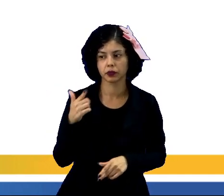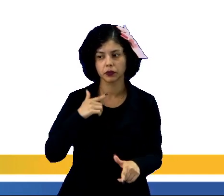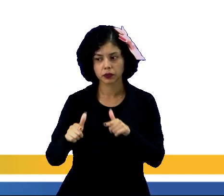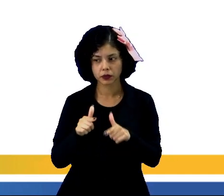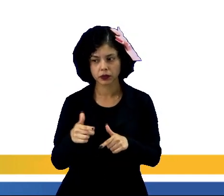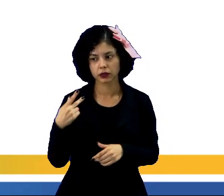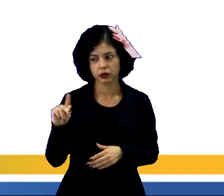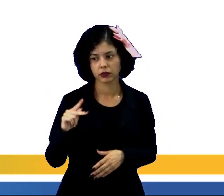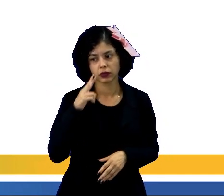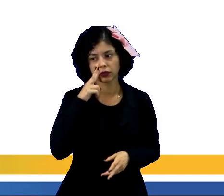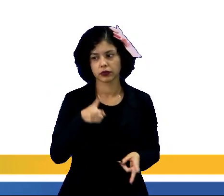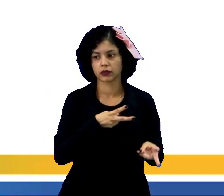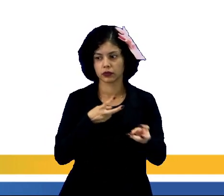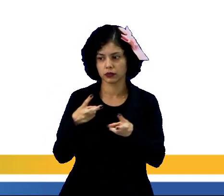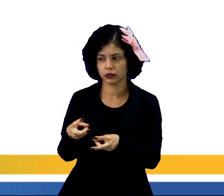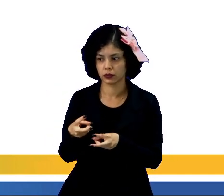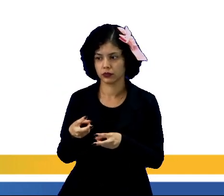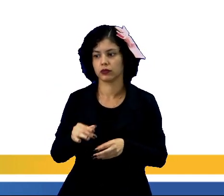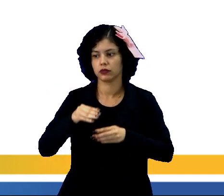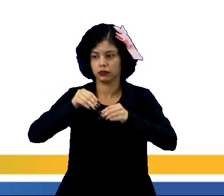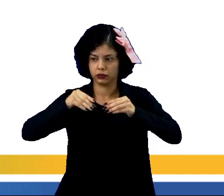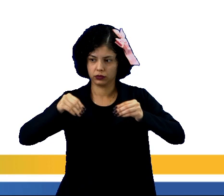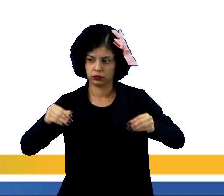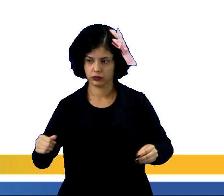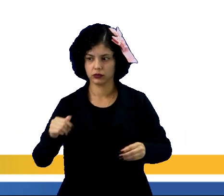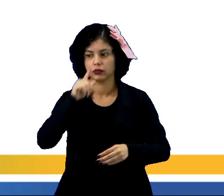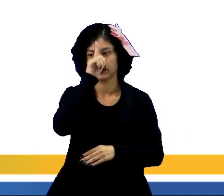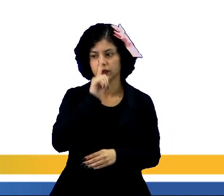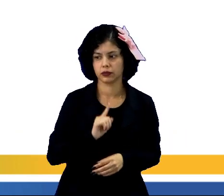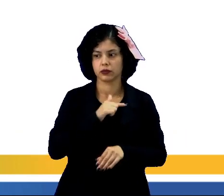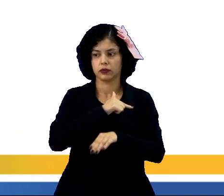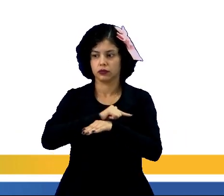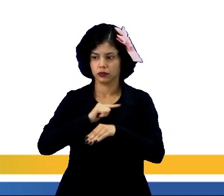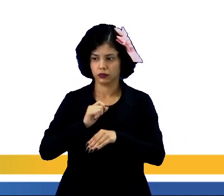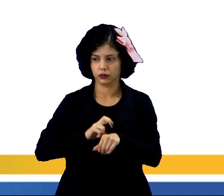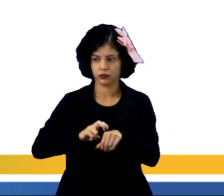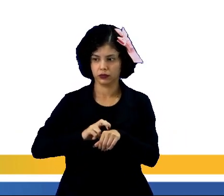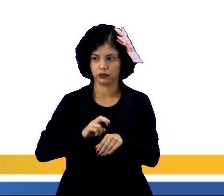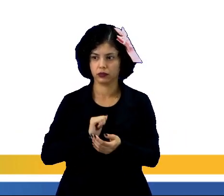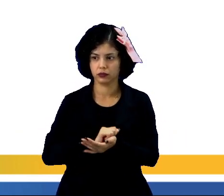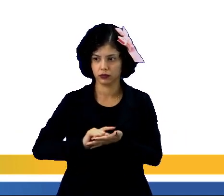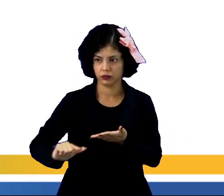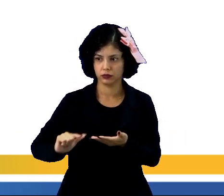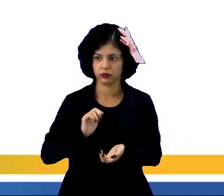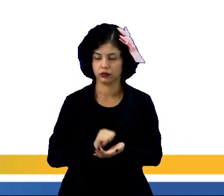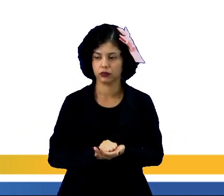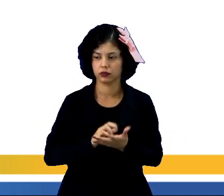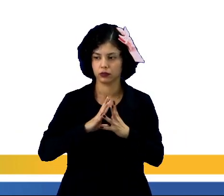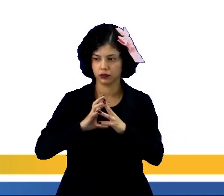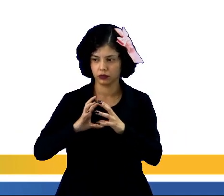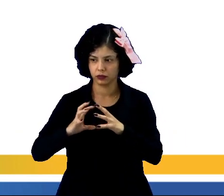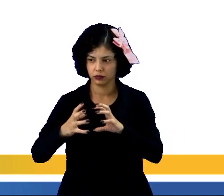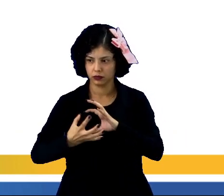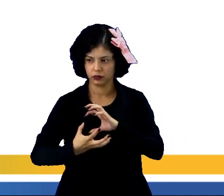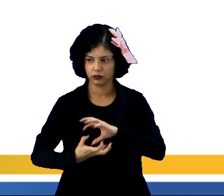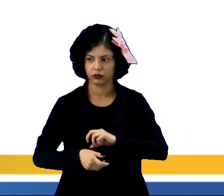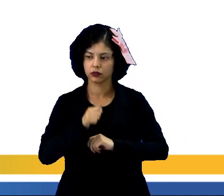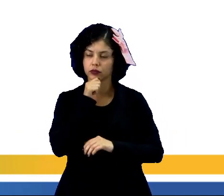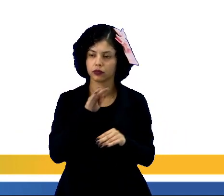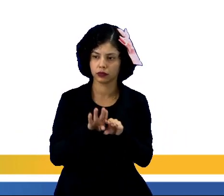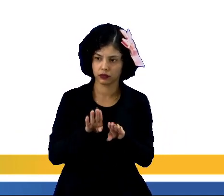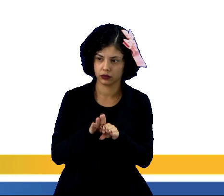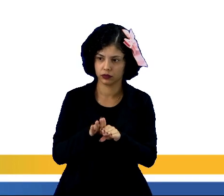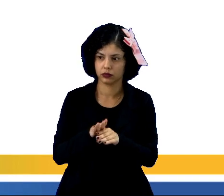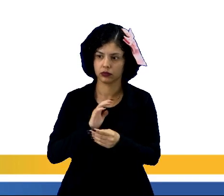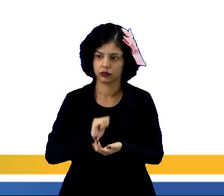trabalho dele, ele pôde observar as sementes amarelas, lisas e puras, verdes, rugosas e puras, e